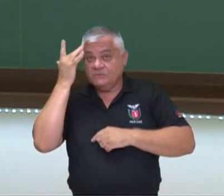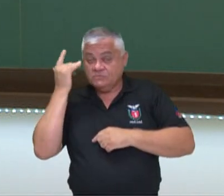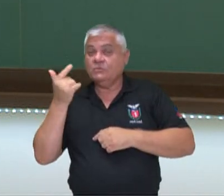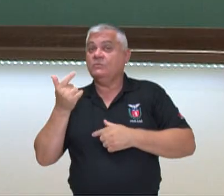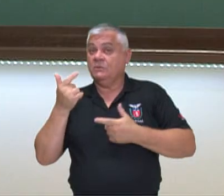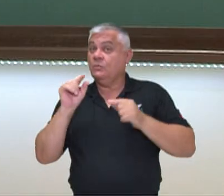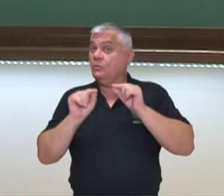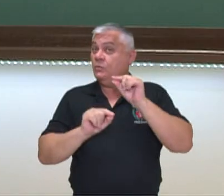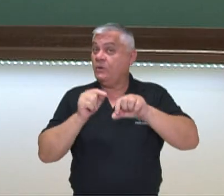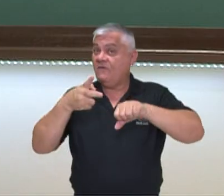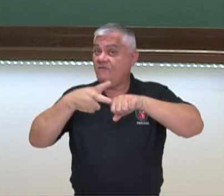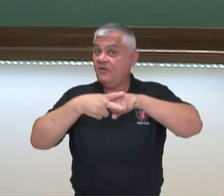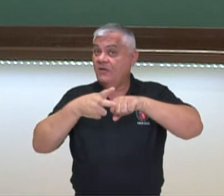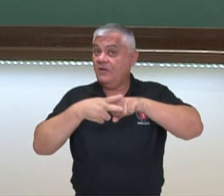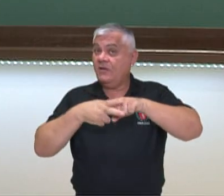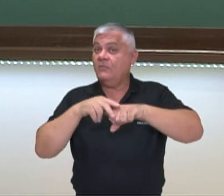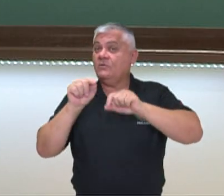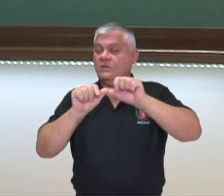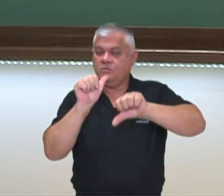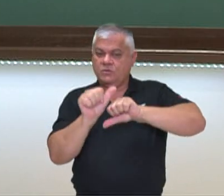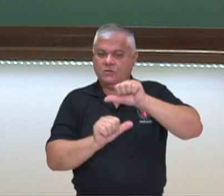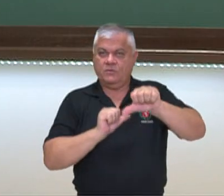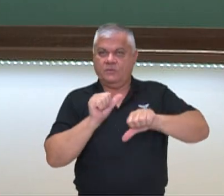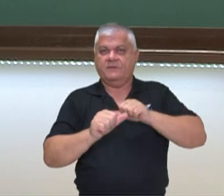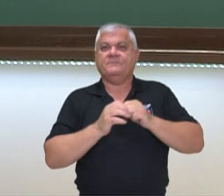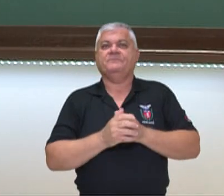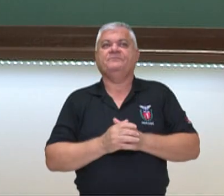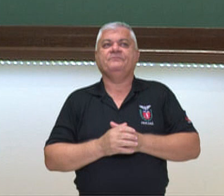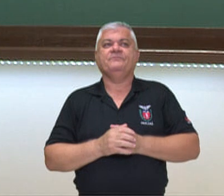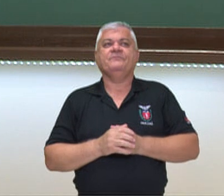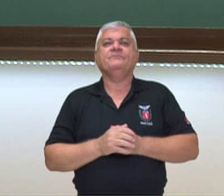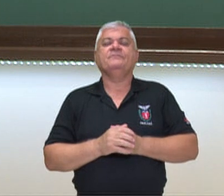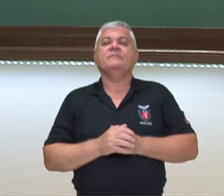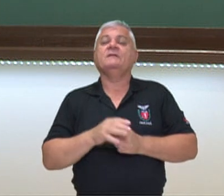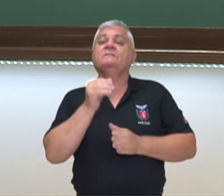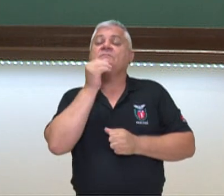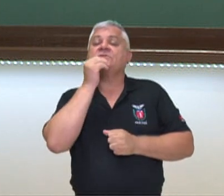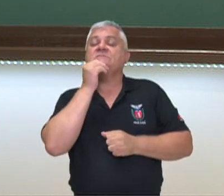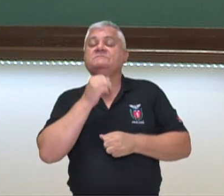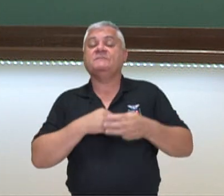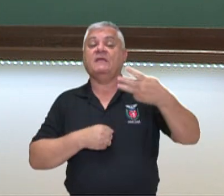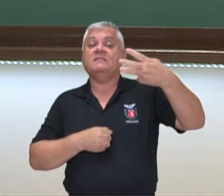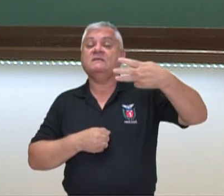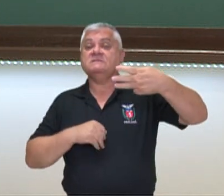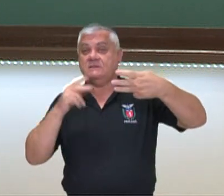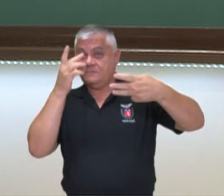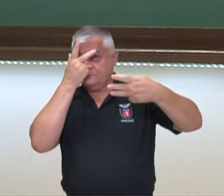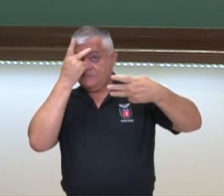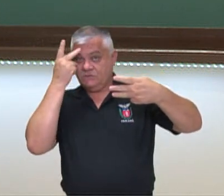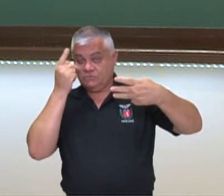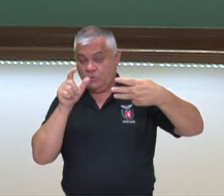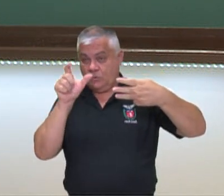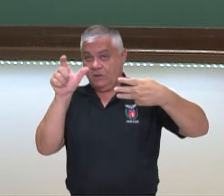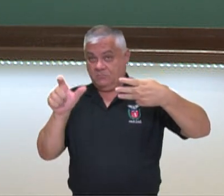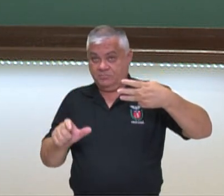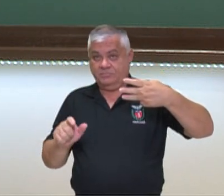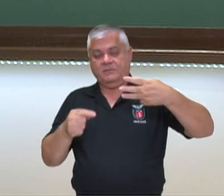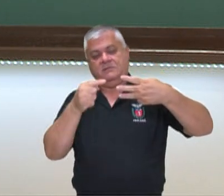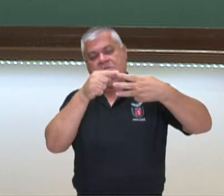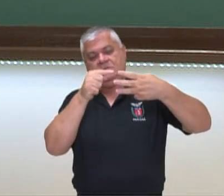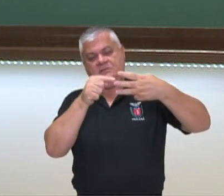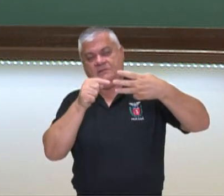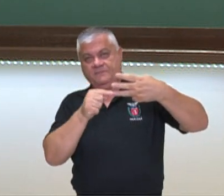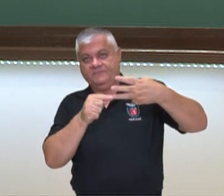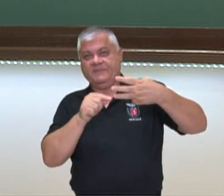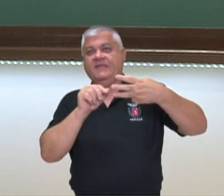simples, nós vamos ter essa modificação. Quando a gente fala das terceiras pessoas do singular, he,